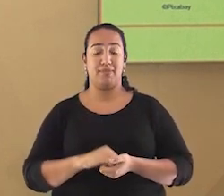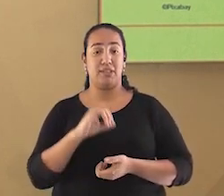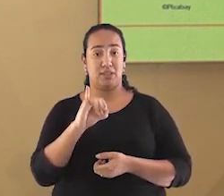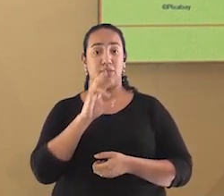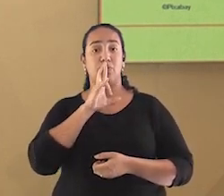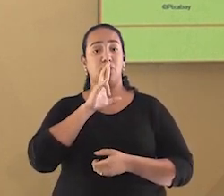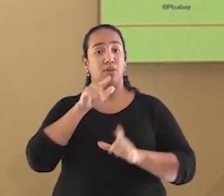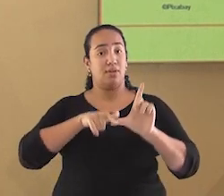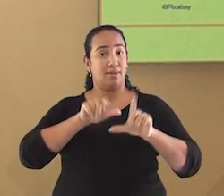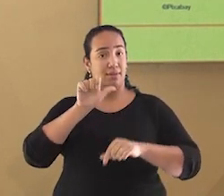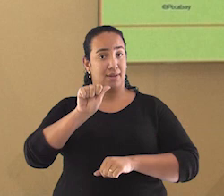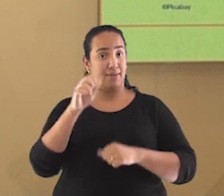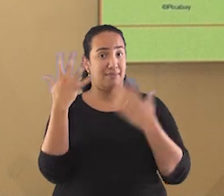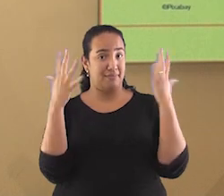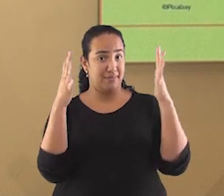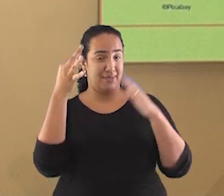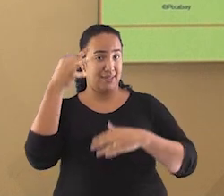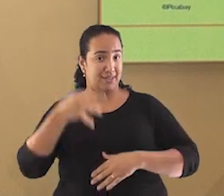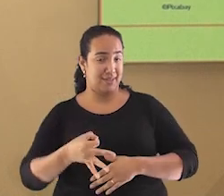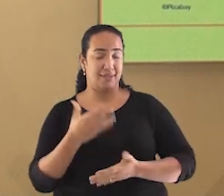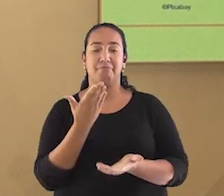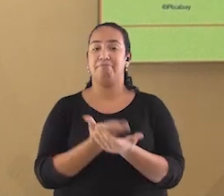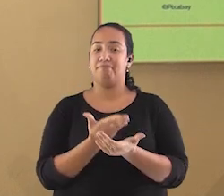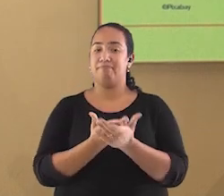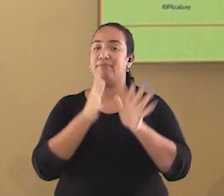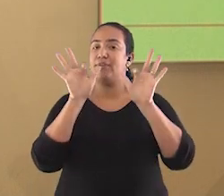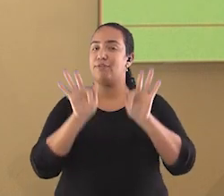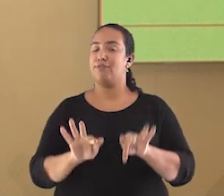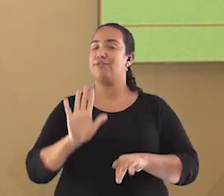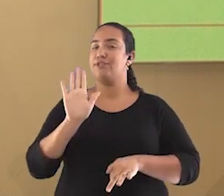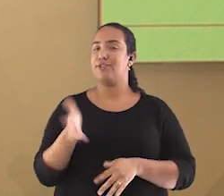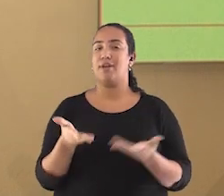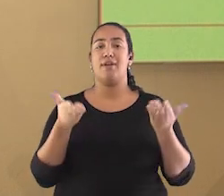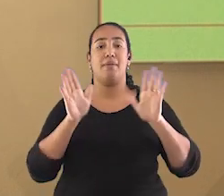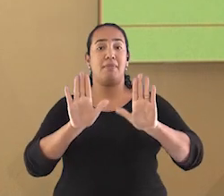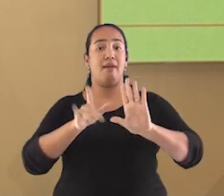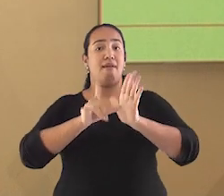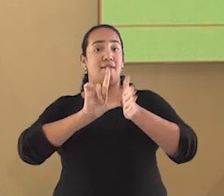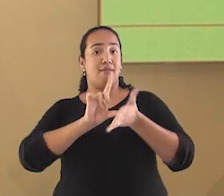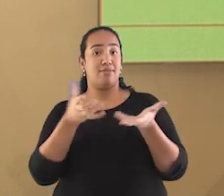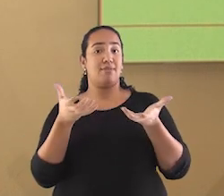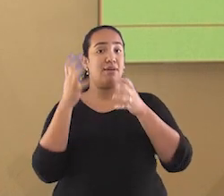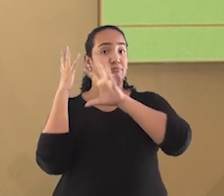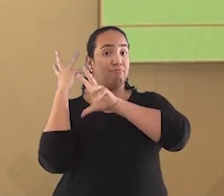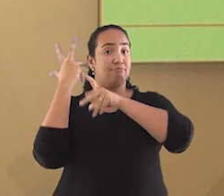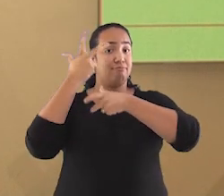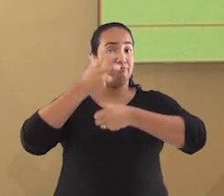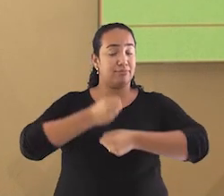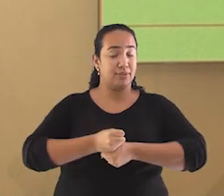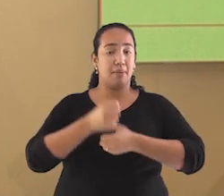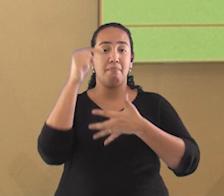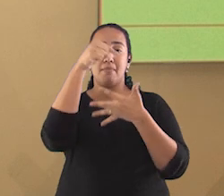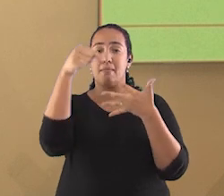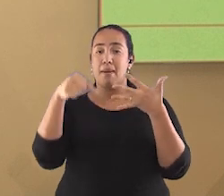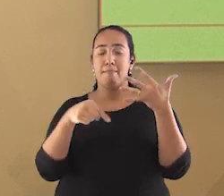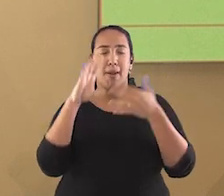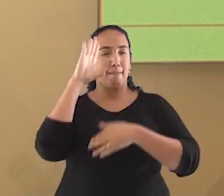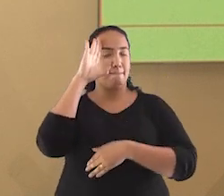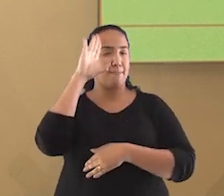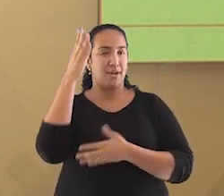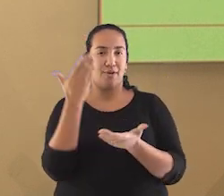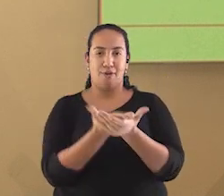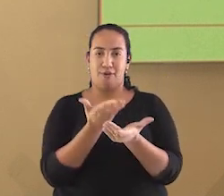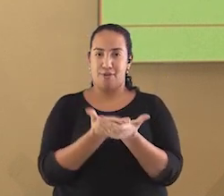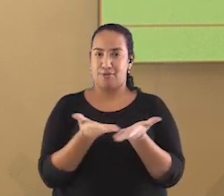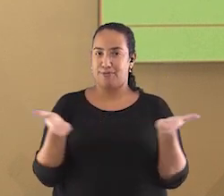se você marcou a letra A, parabéns. A nossa aula está chegando ao fim, mas antes gostaria de recapitular os principais assuntos